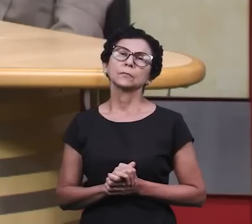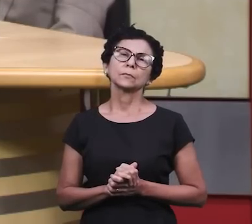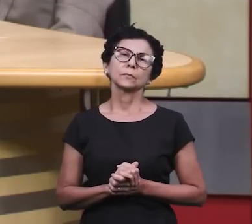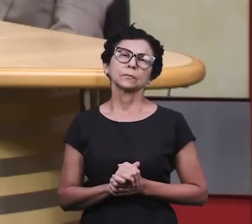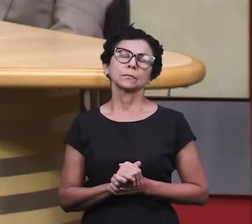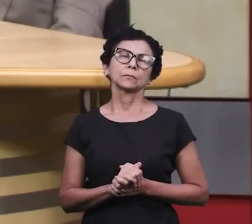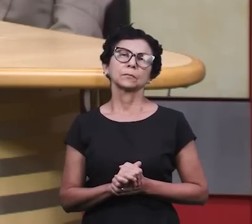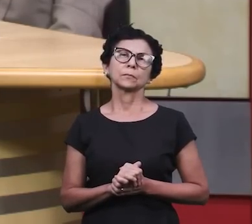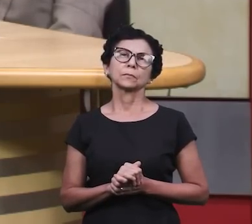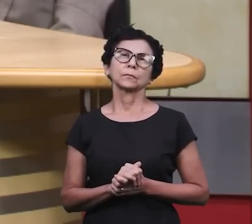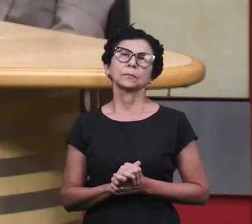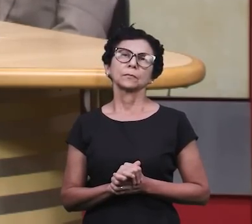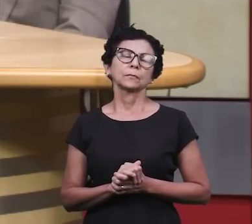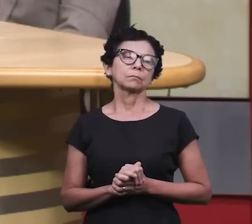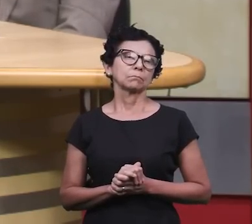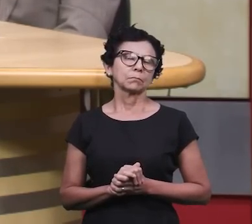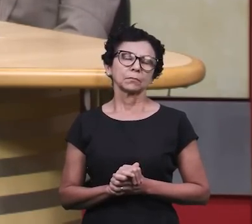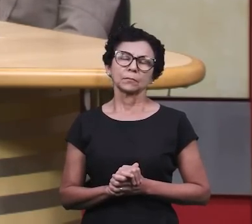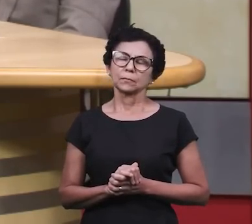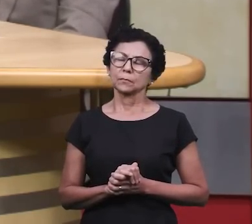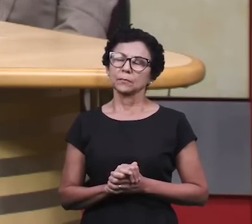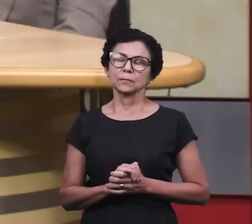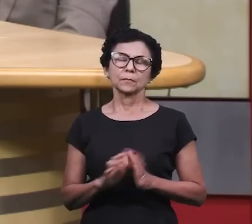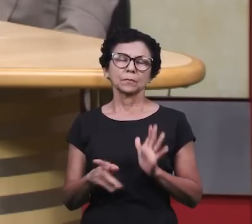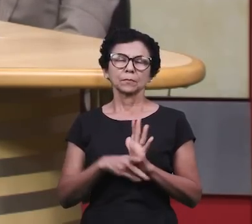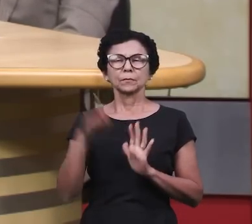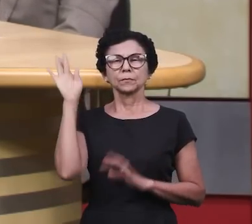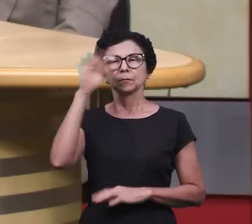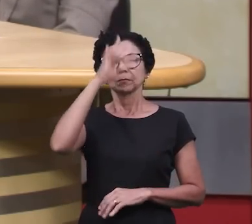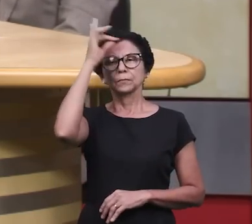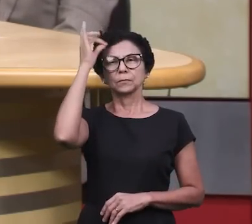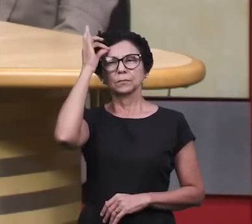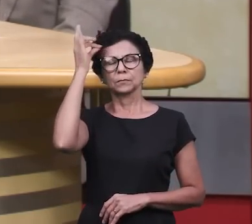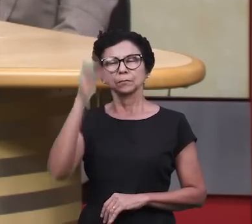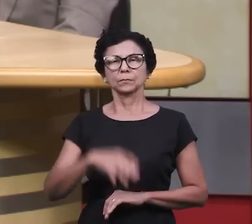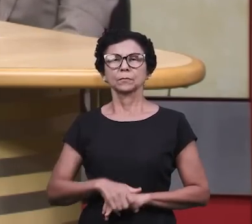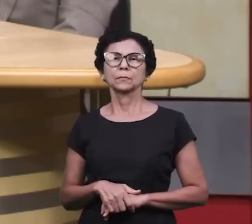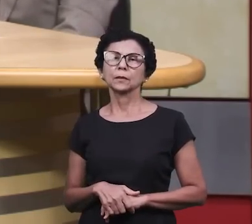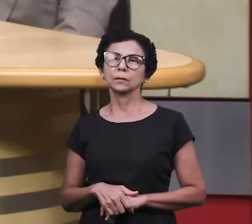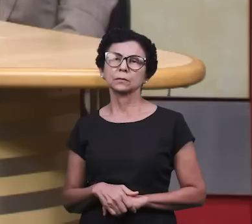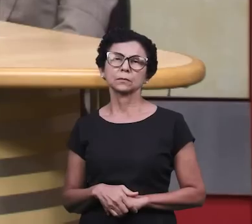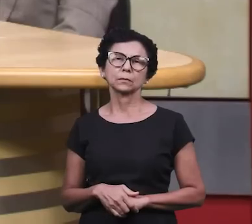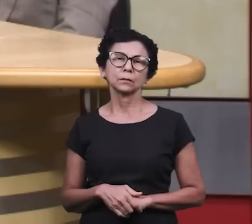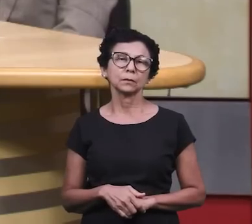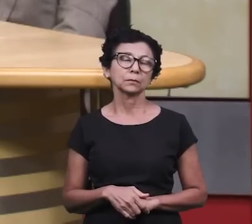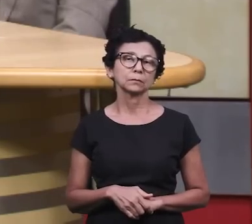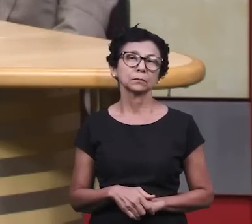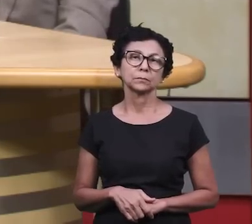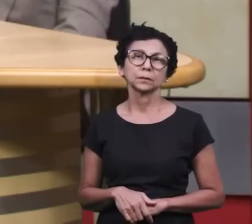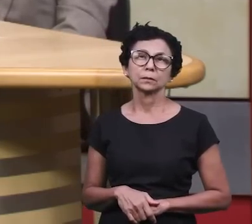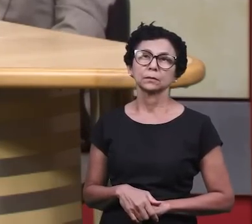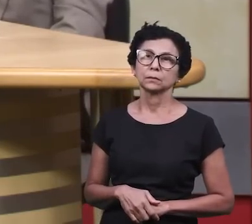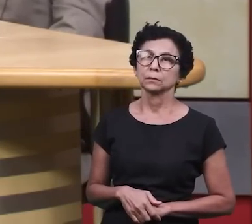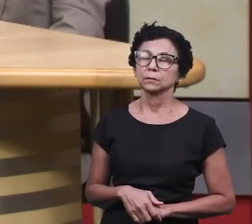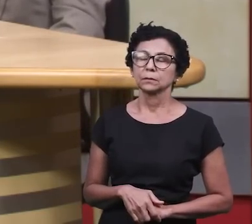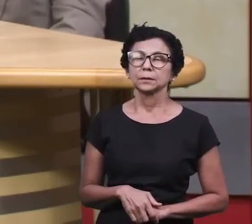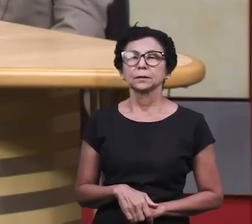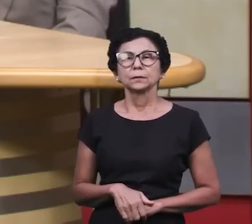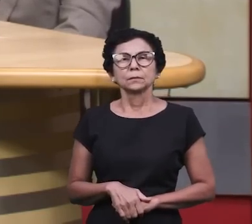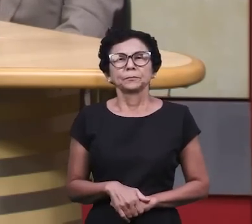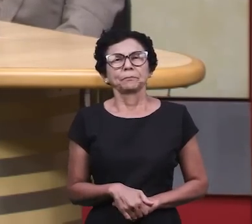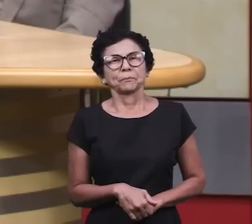que independe da gente, né? O início, nós estávamos numa reunião, Antônio